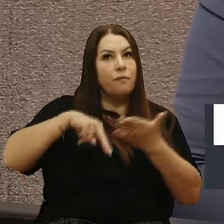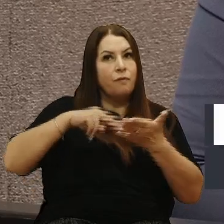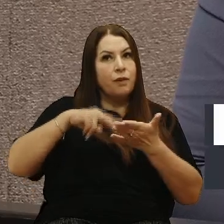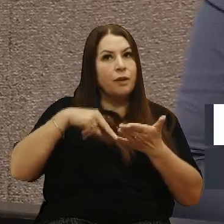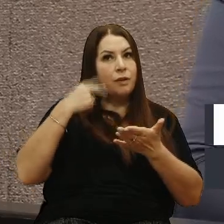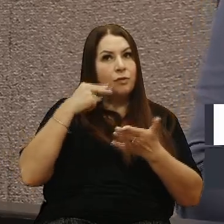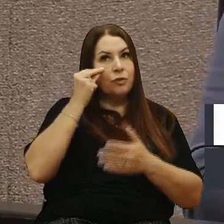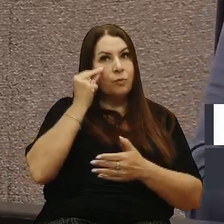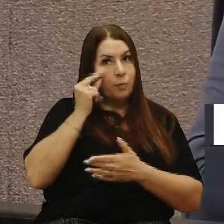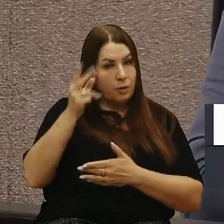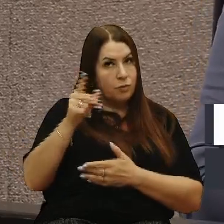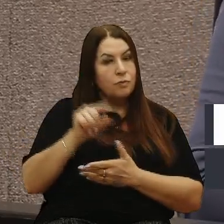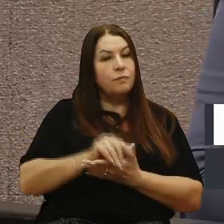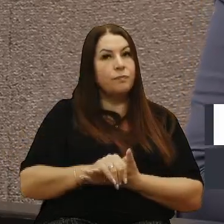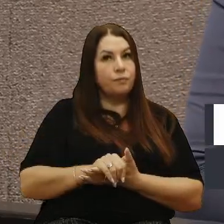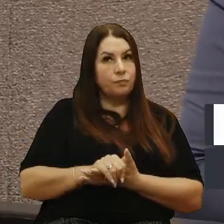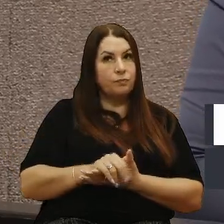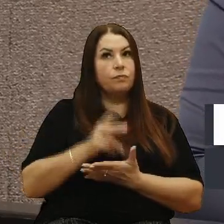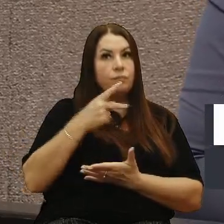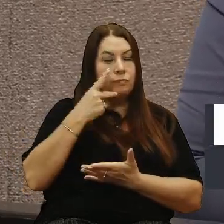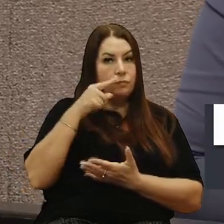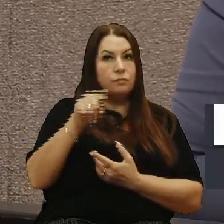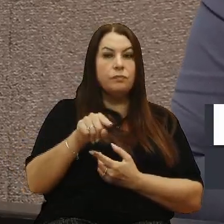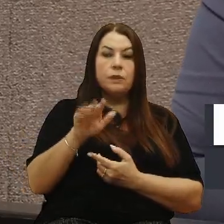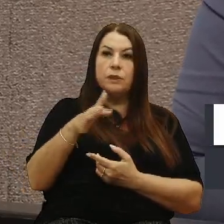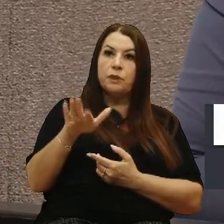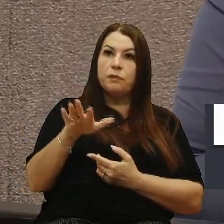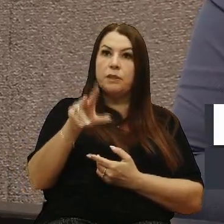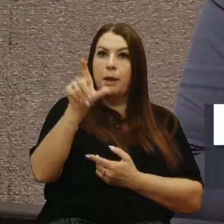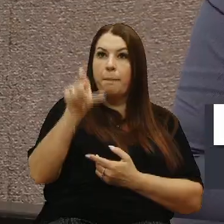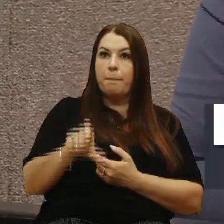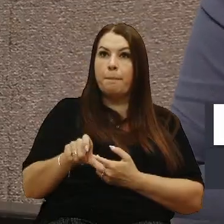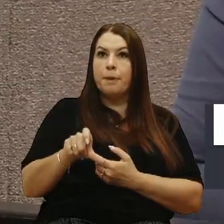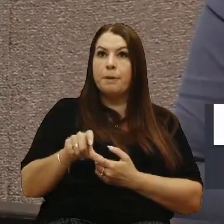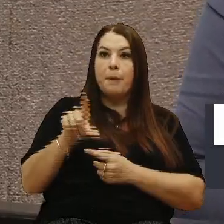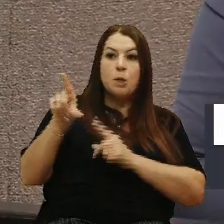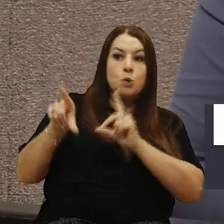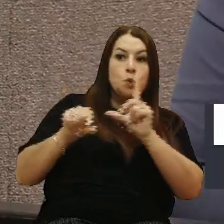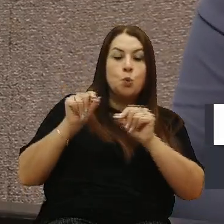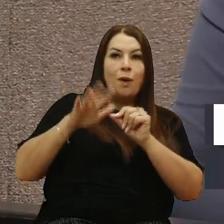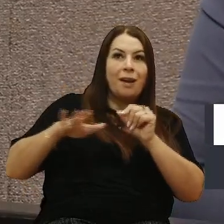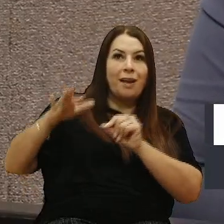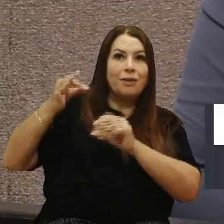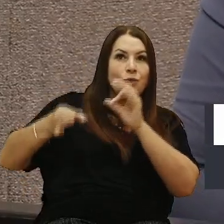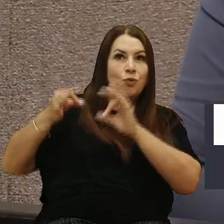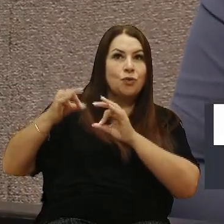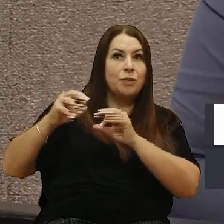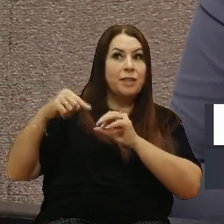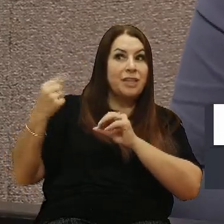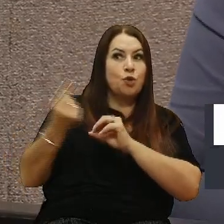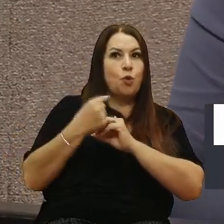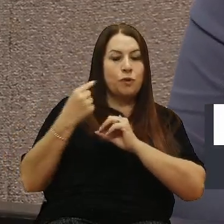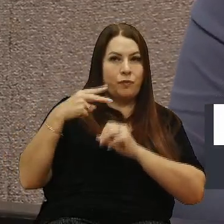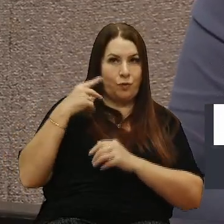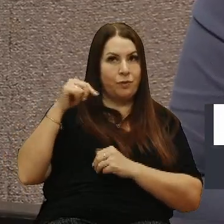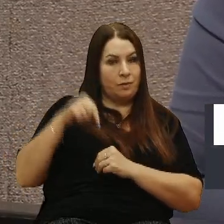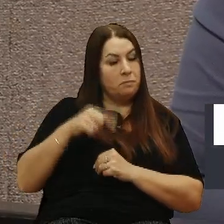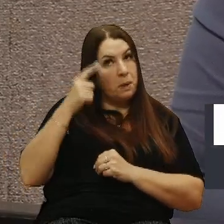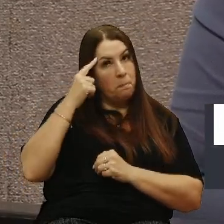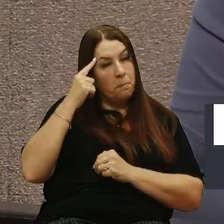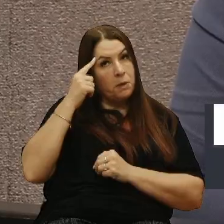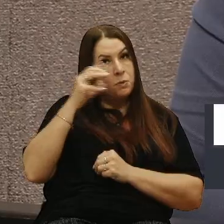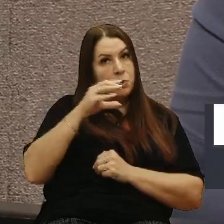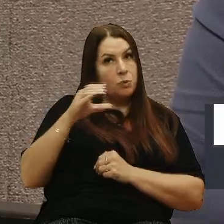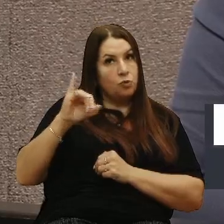Libardi, que faço aqui uma fala a ele dizendo que talvez seja a pessoa com o maior critério jurídico dentre nós vereadores aqui. Então penso que se a